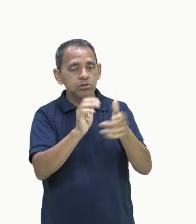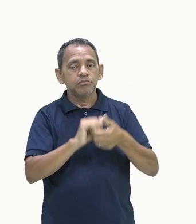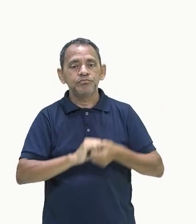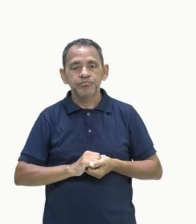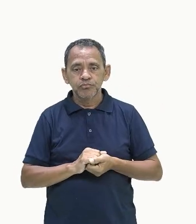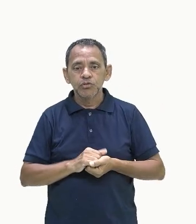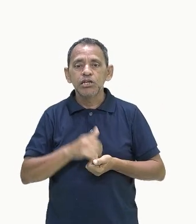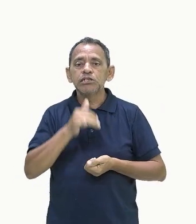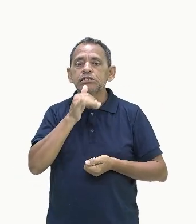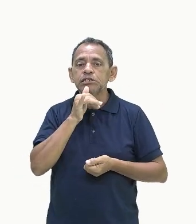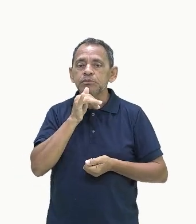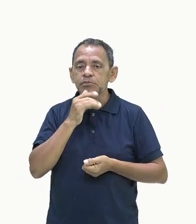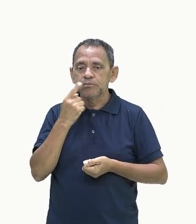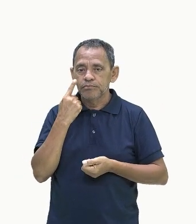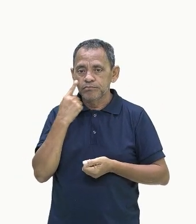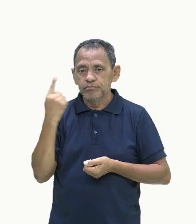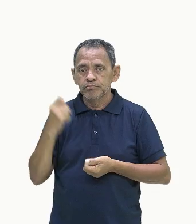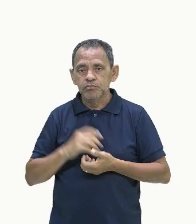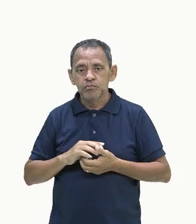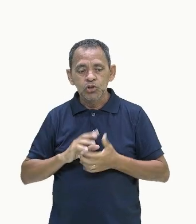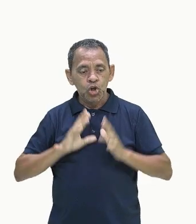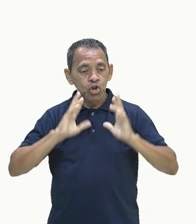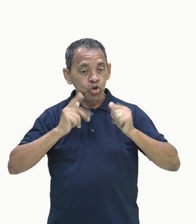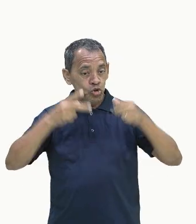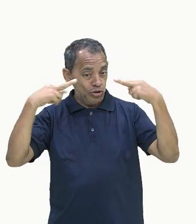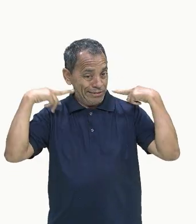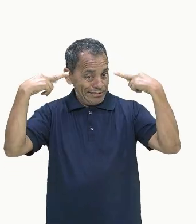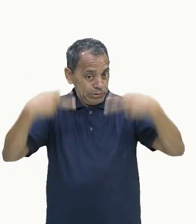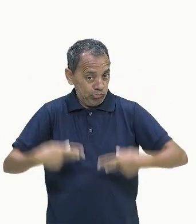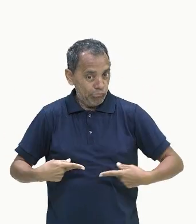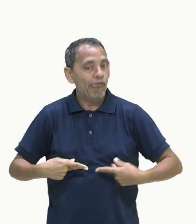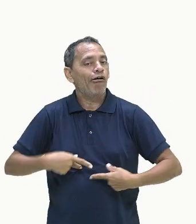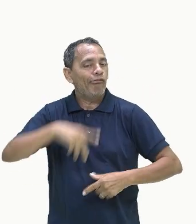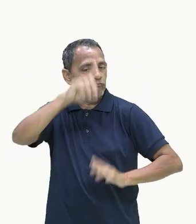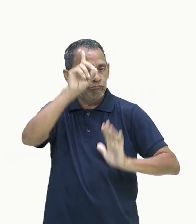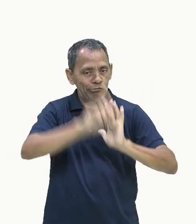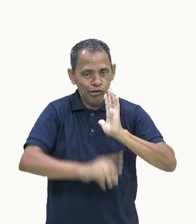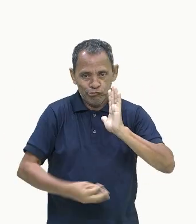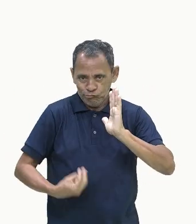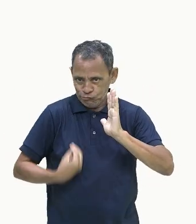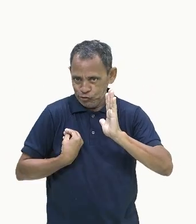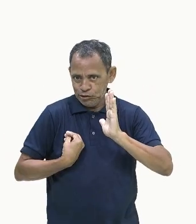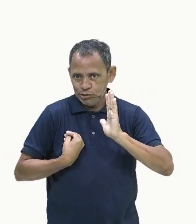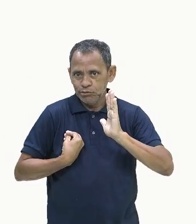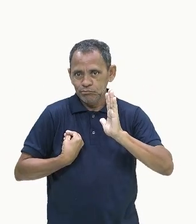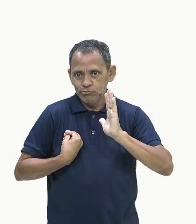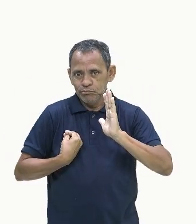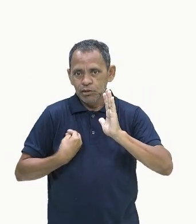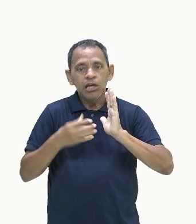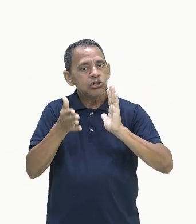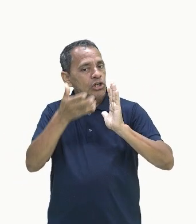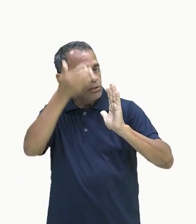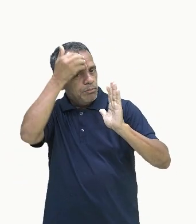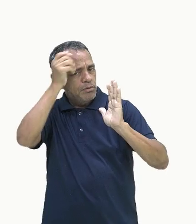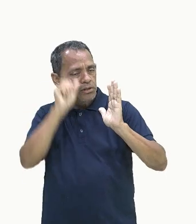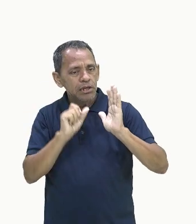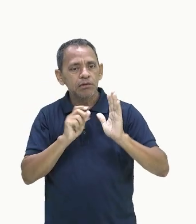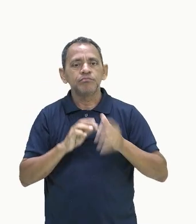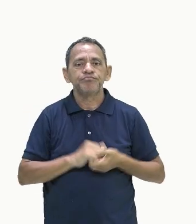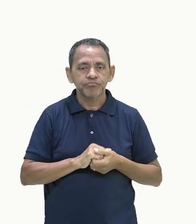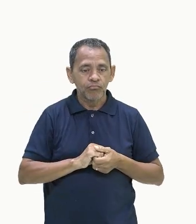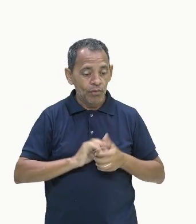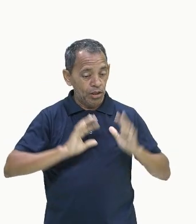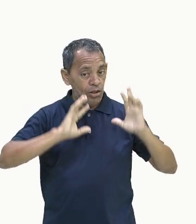simples, tá? Todo ser humano tem direito à vida. Já sabemos que o sujeito é todo ser humano, o predicado tem